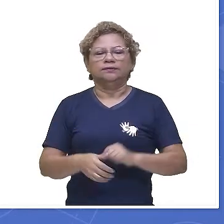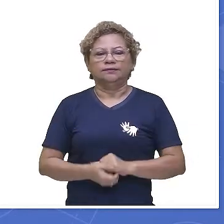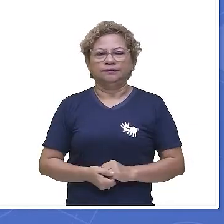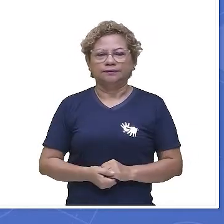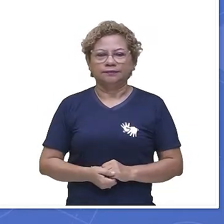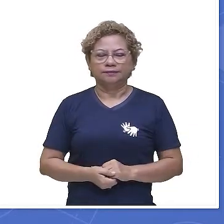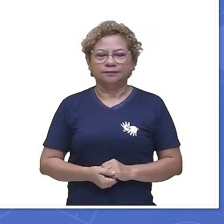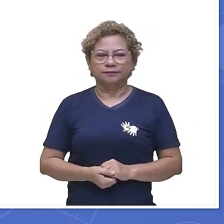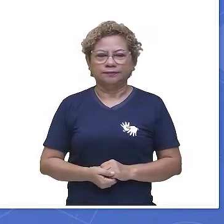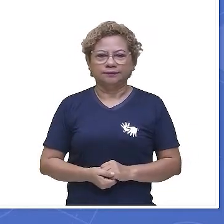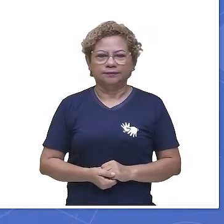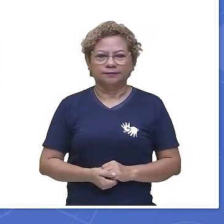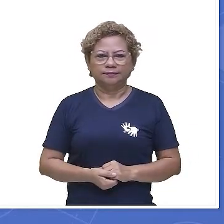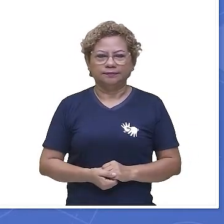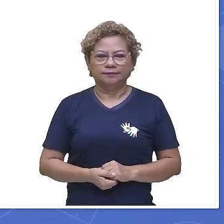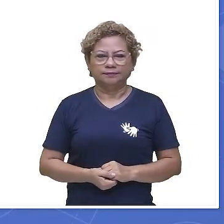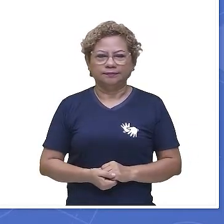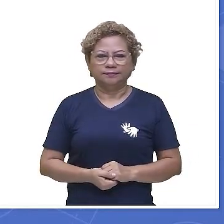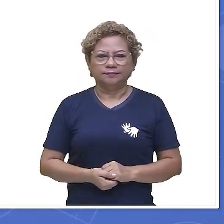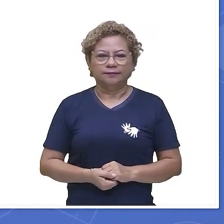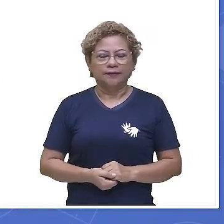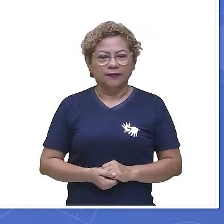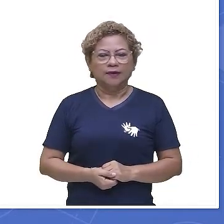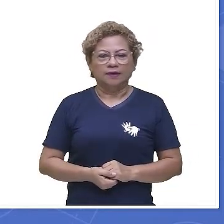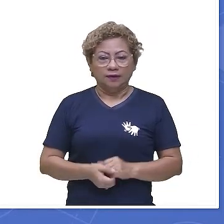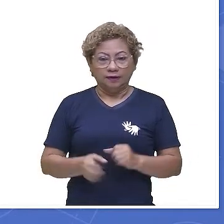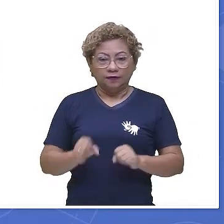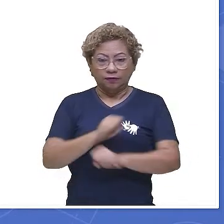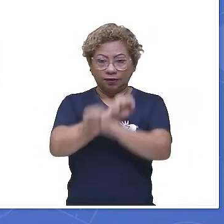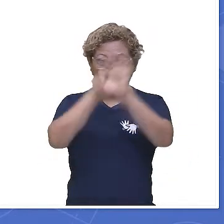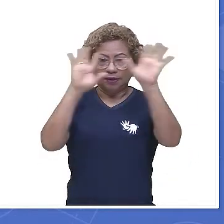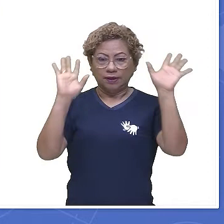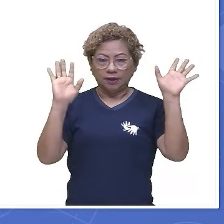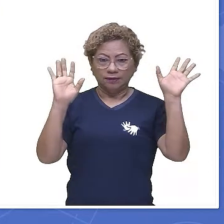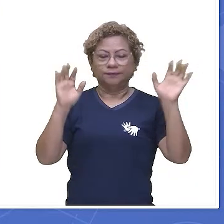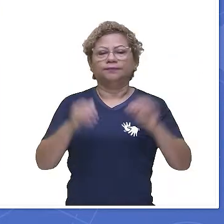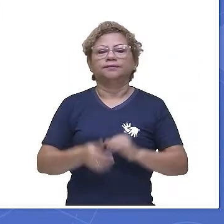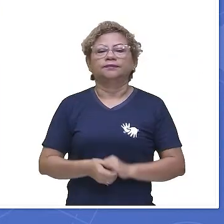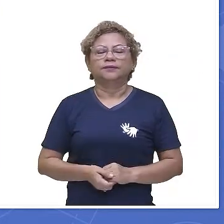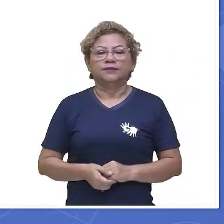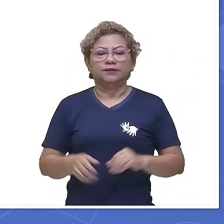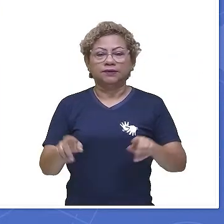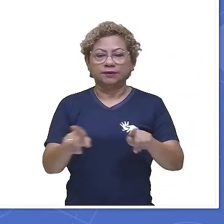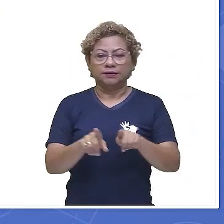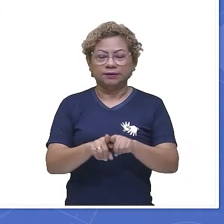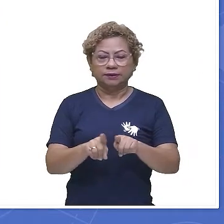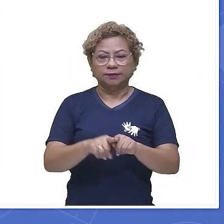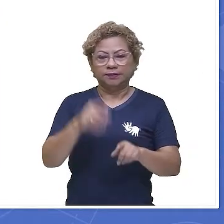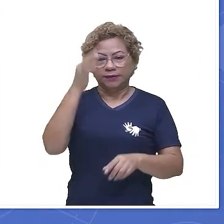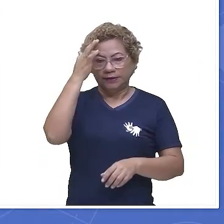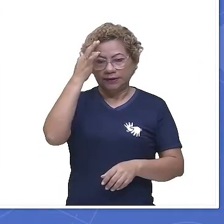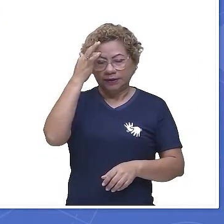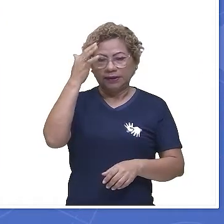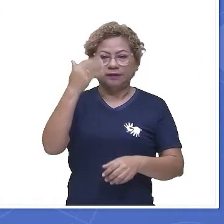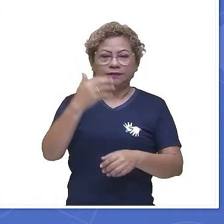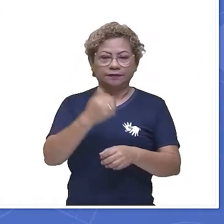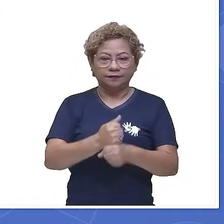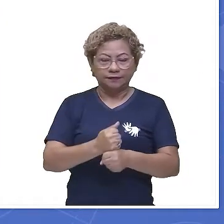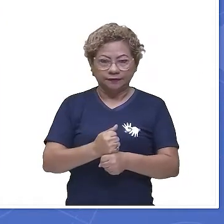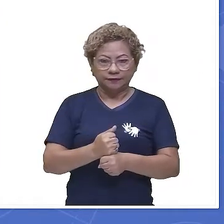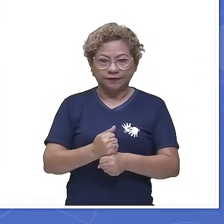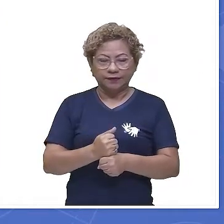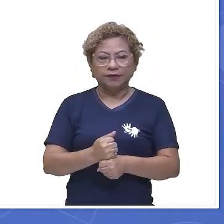magnético envolvido nisso tudo aí. Tá certo, pessoal? Bem, além da física clássica, a gente também vai falar um pouco sobre a